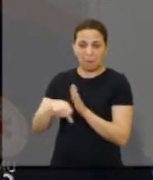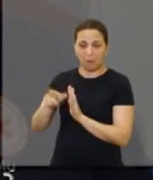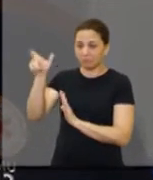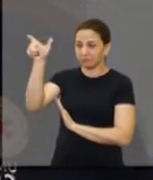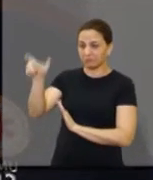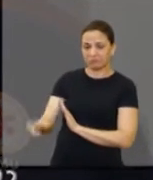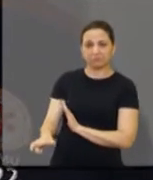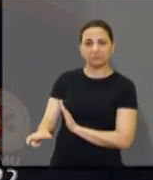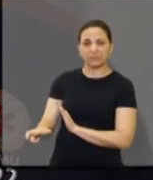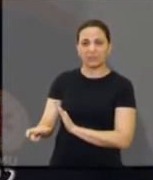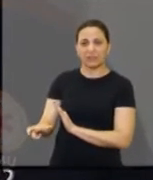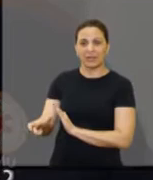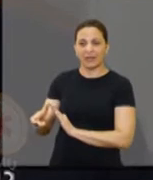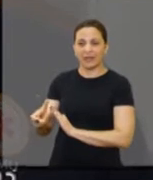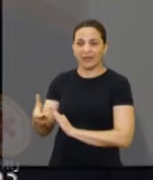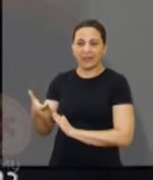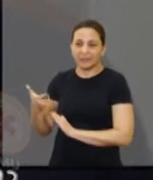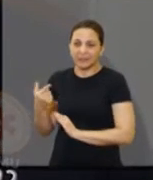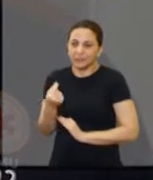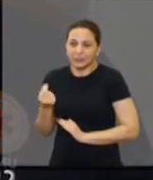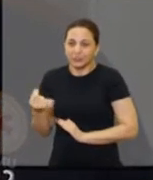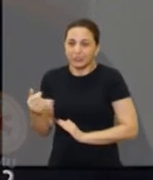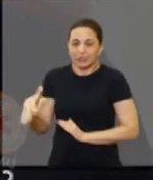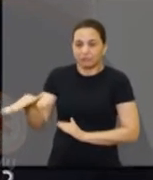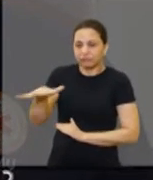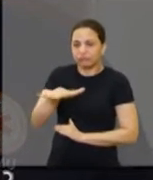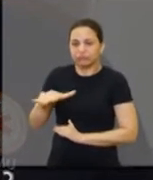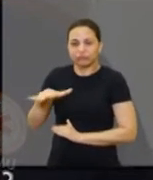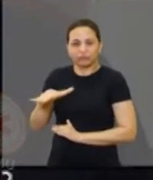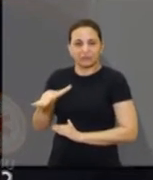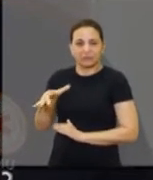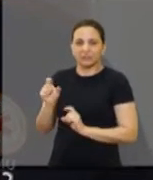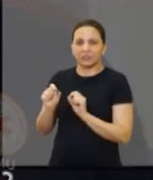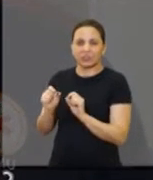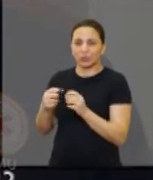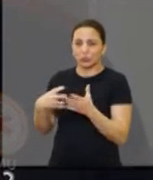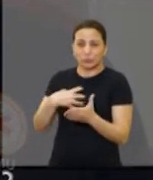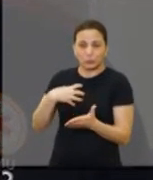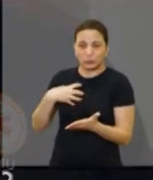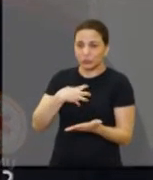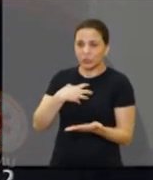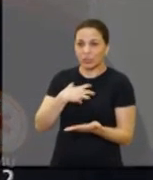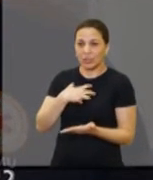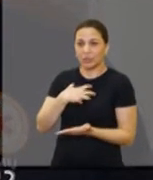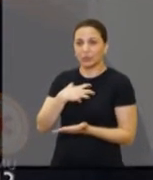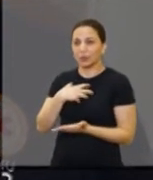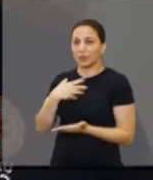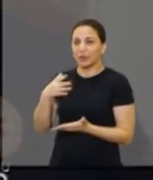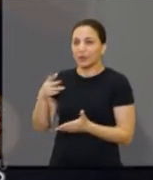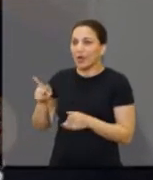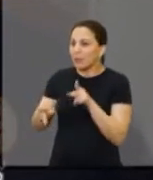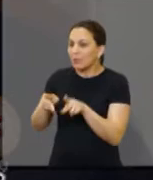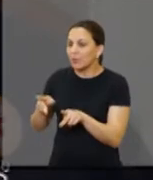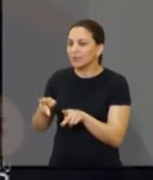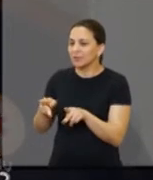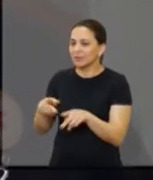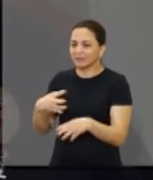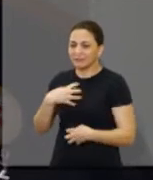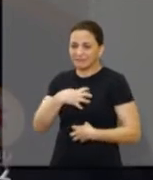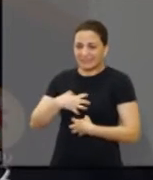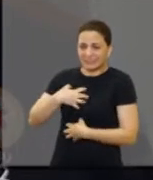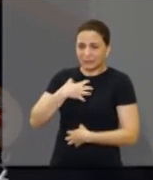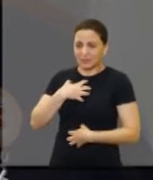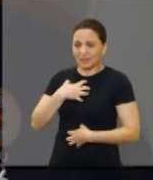tem de chamar a atenção e ser ressarcida do seu meio através de uma logística e pedindo à população população a